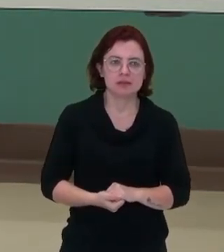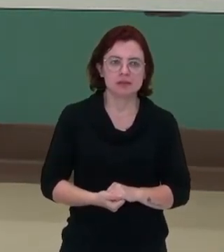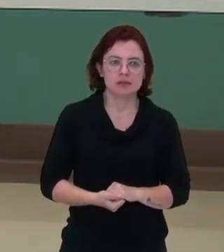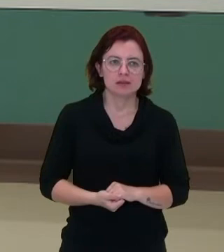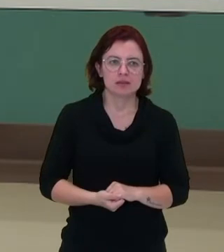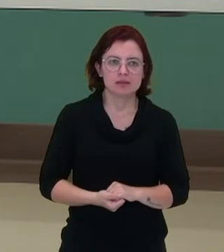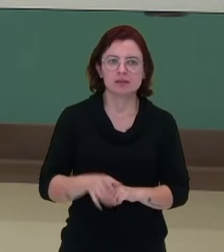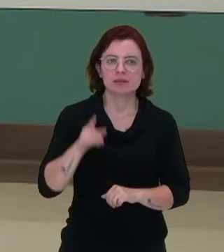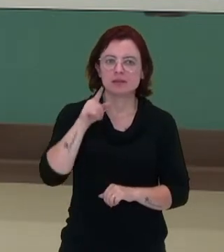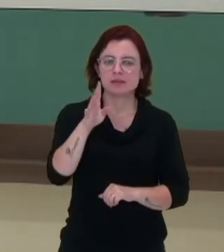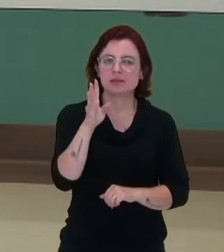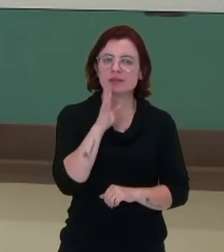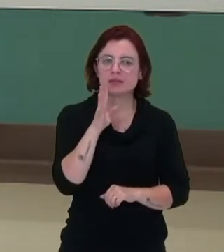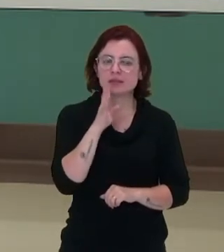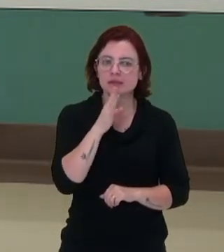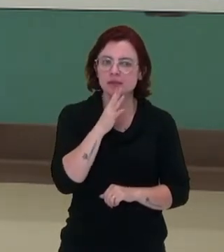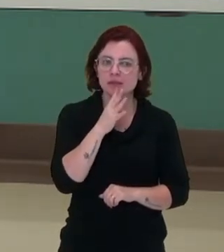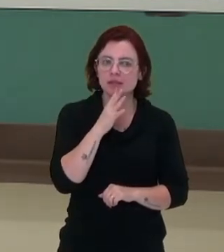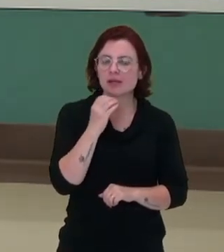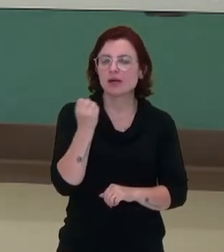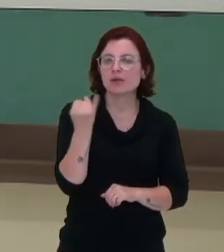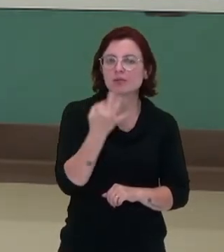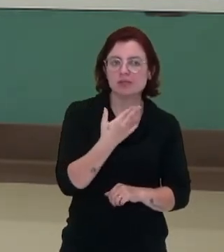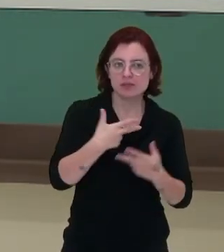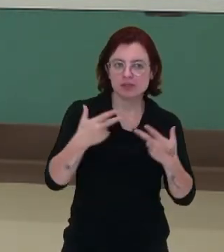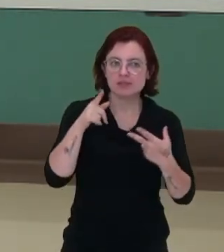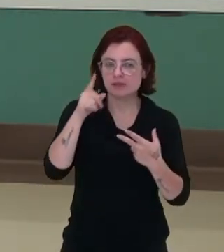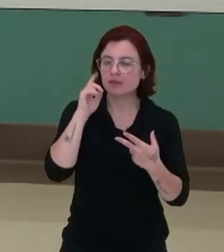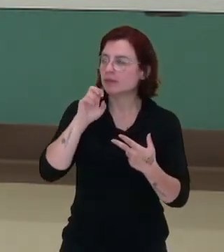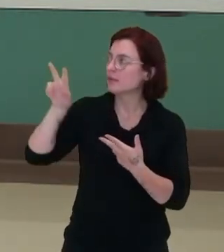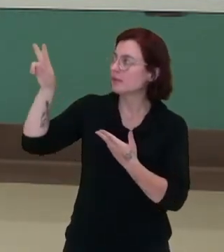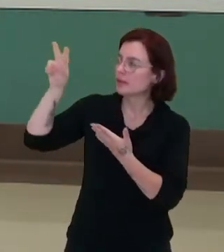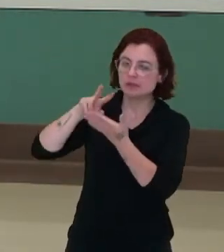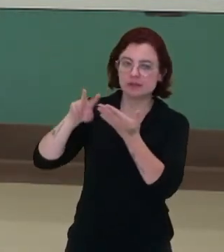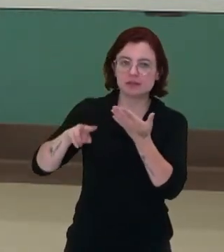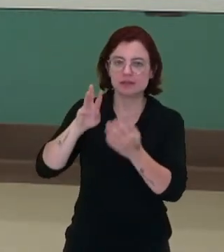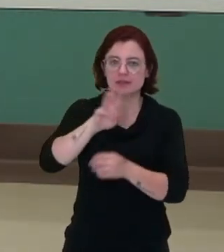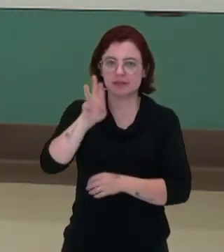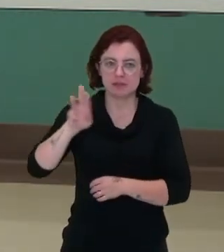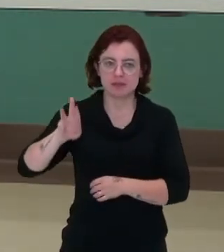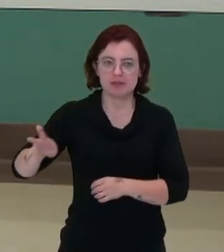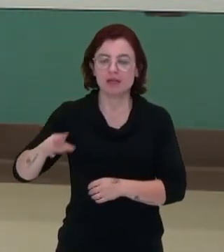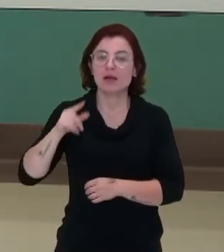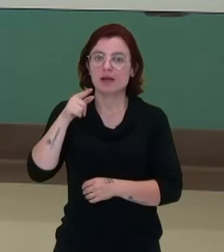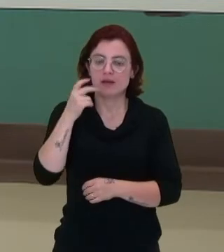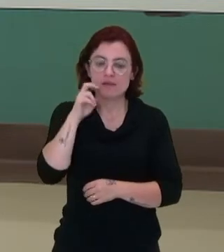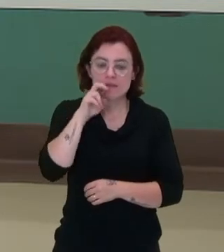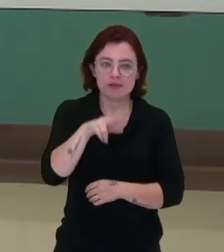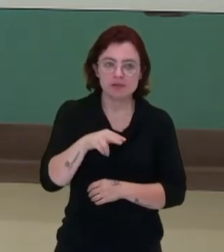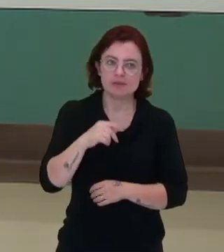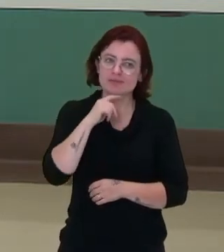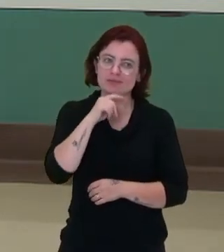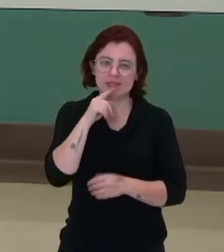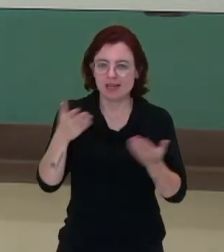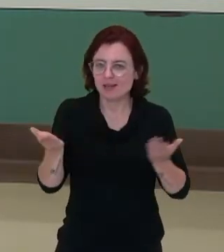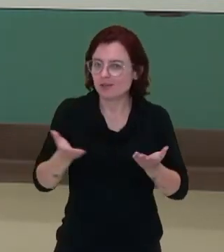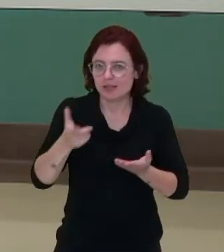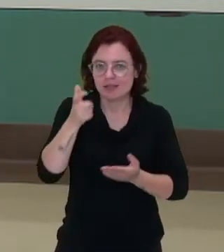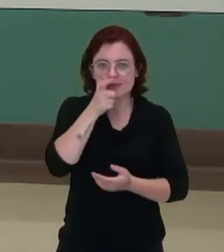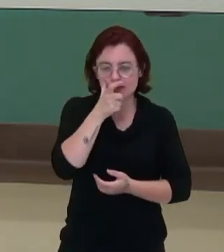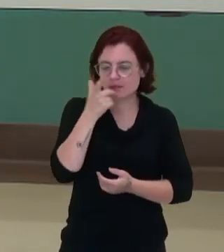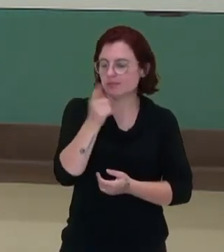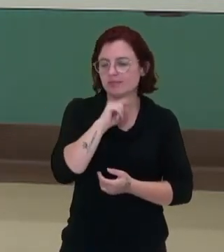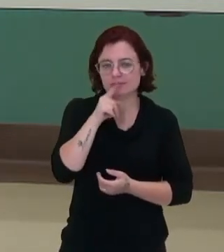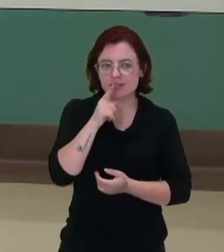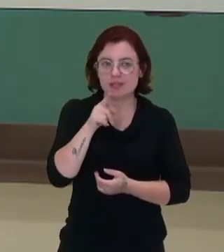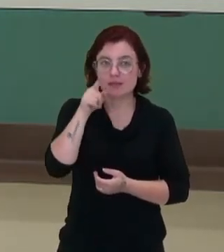clássicas, assista aos vídeos disponibilizados no link abaixo. Olha só, não vai dar tempo de assistir esses vídeos